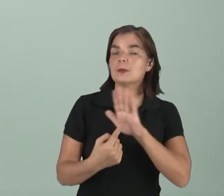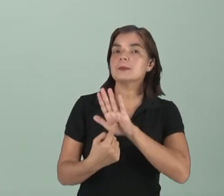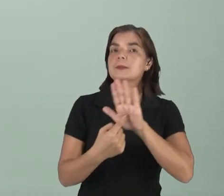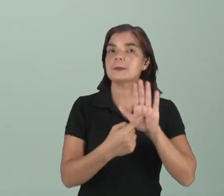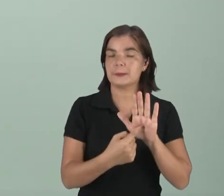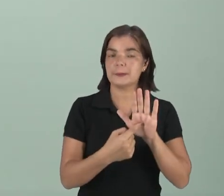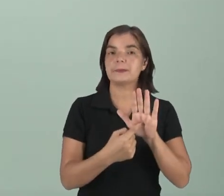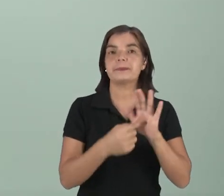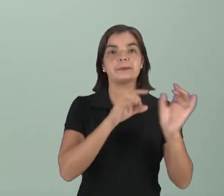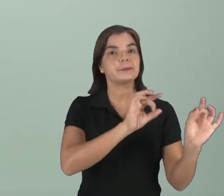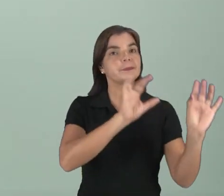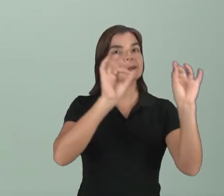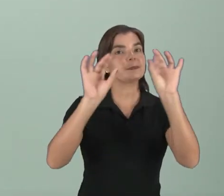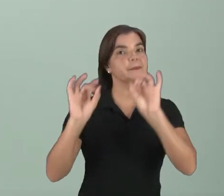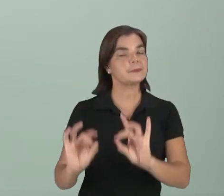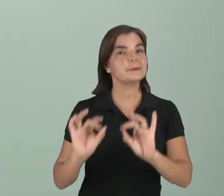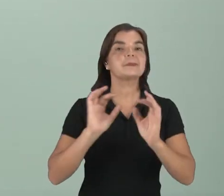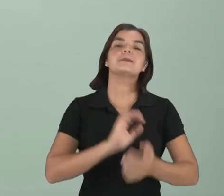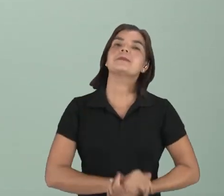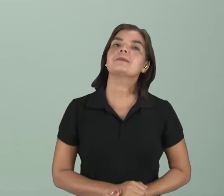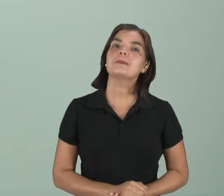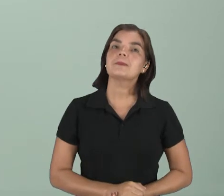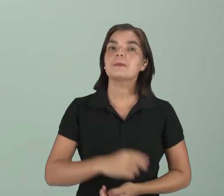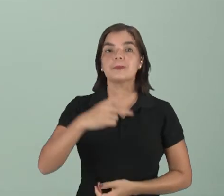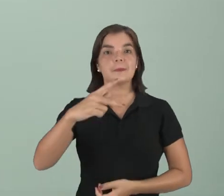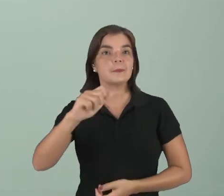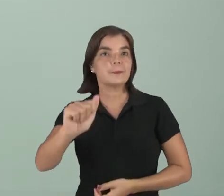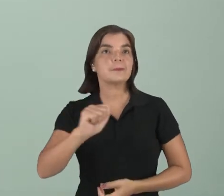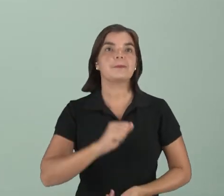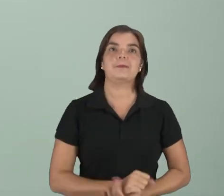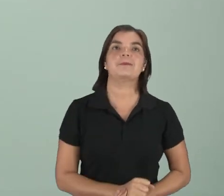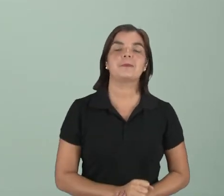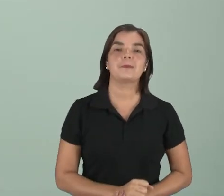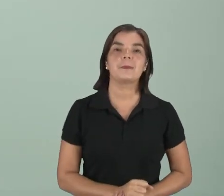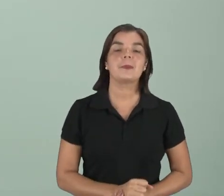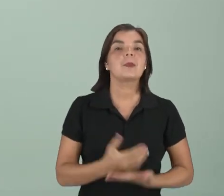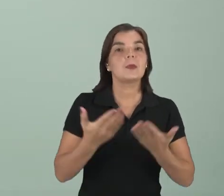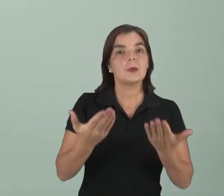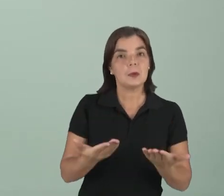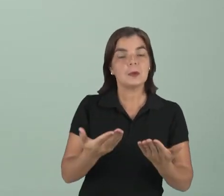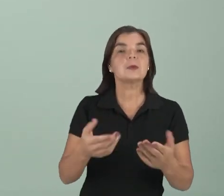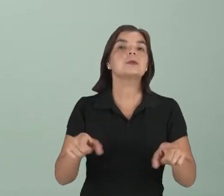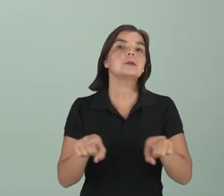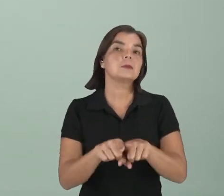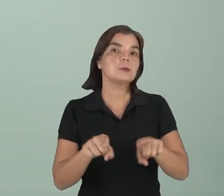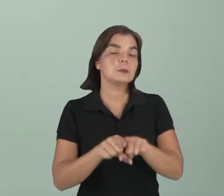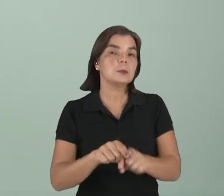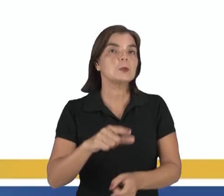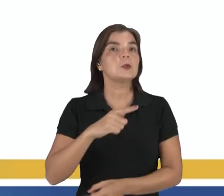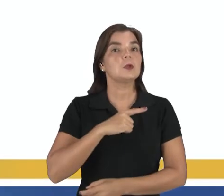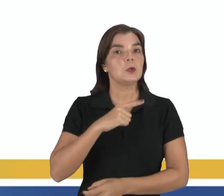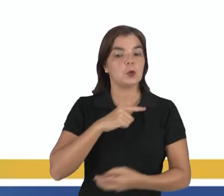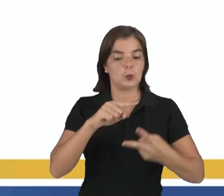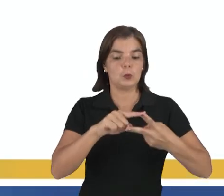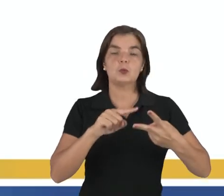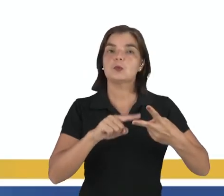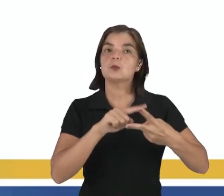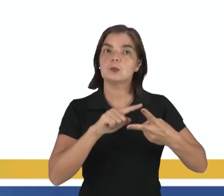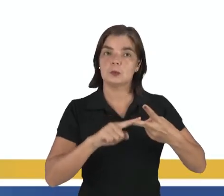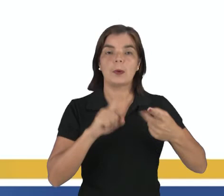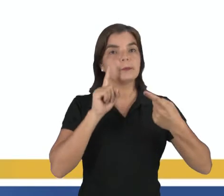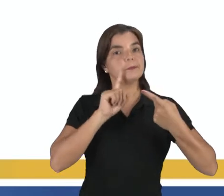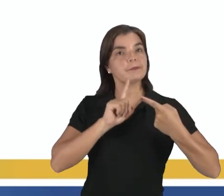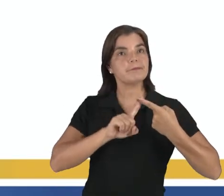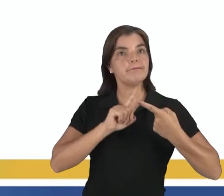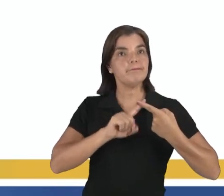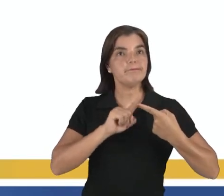a uma representação especial para a progressão aritmética. Então, nesse caso, nós vamos ter duas situações.